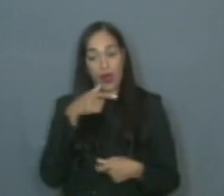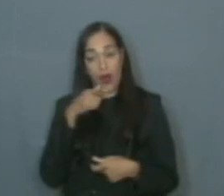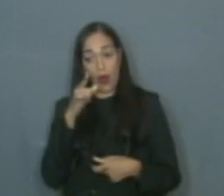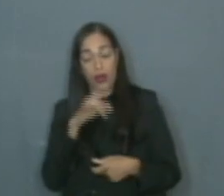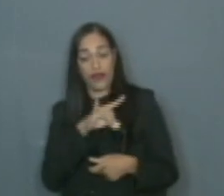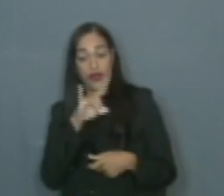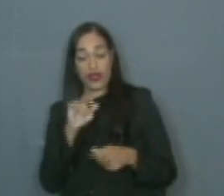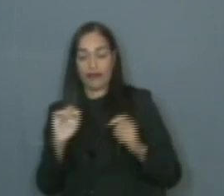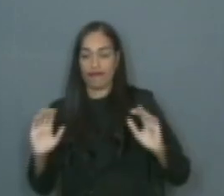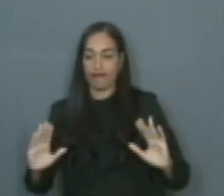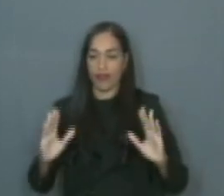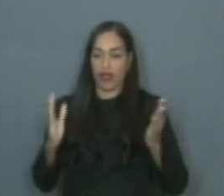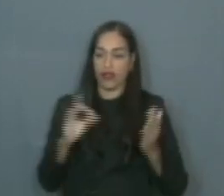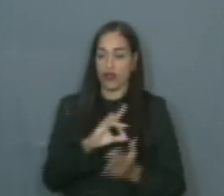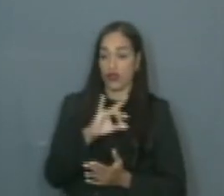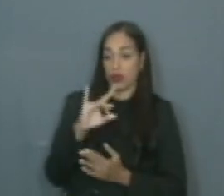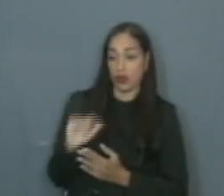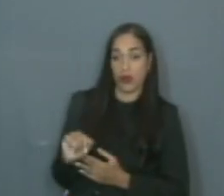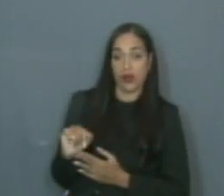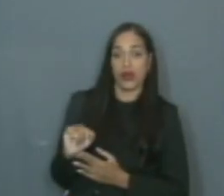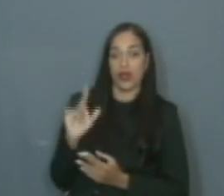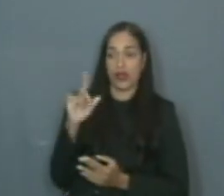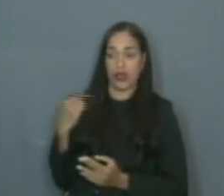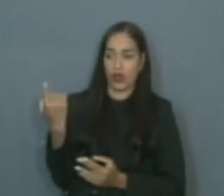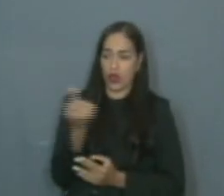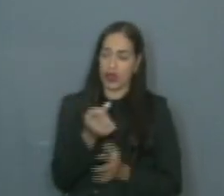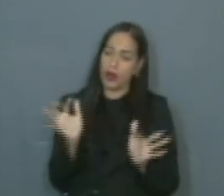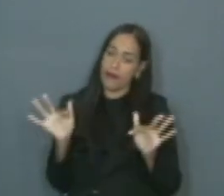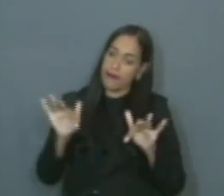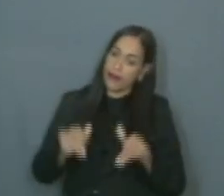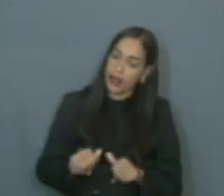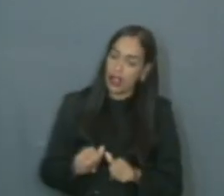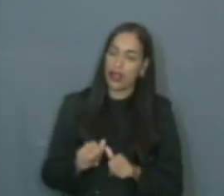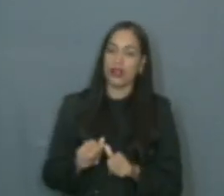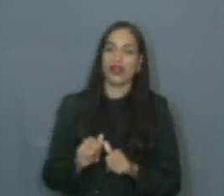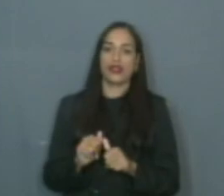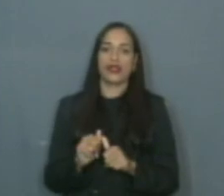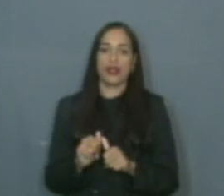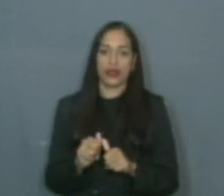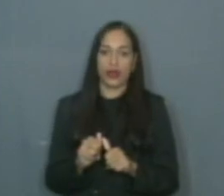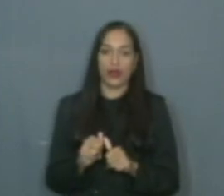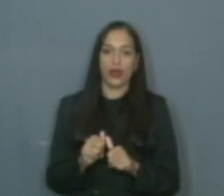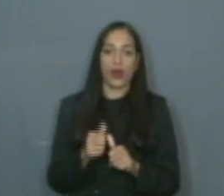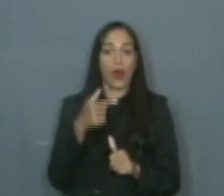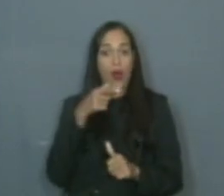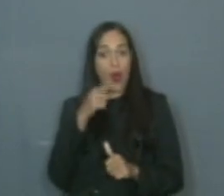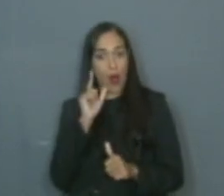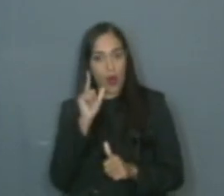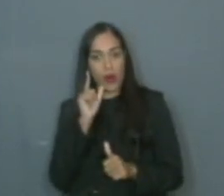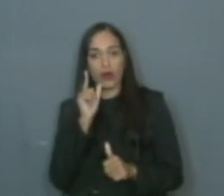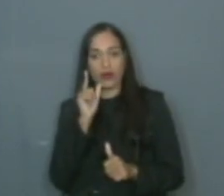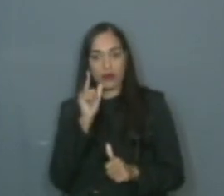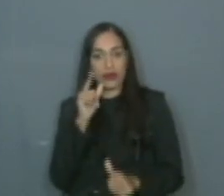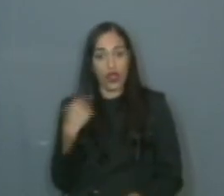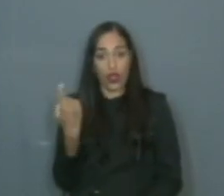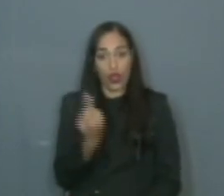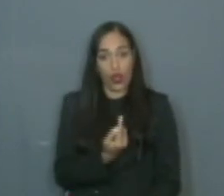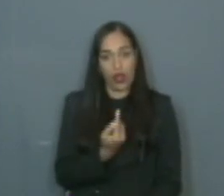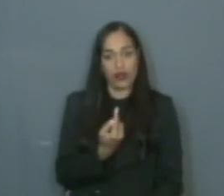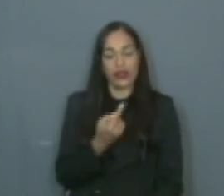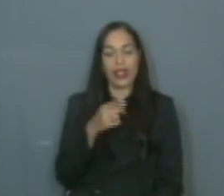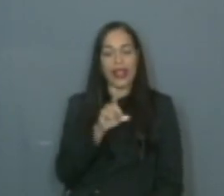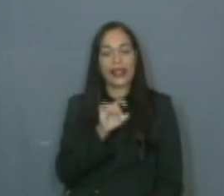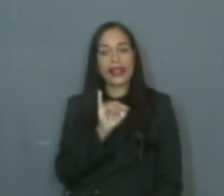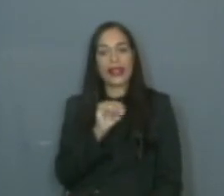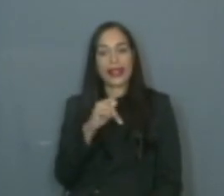dia de festa, um dia que estamos encerrando um ciclo, onde na diplomação pudemos ser diplomados junto ao